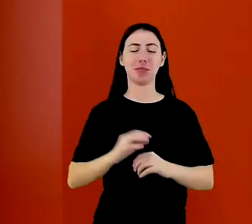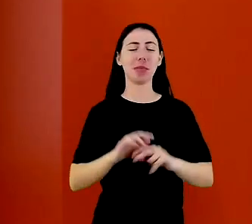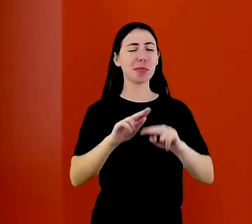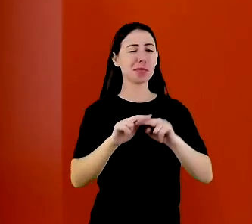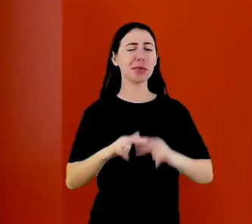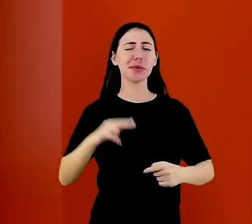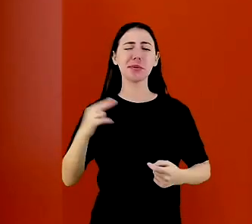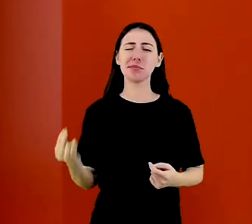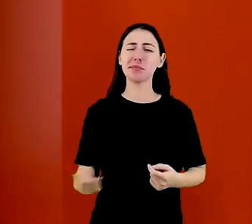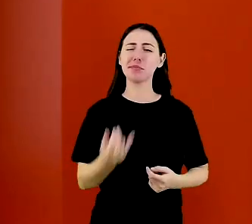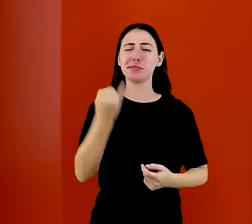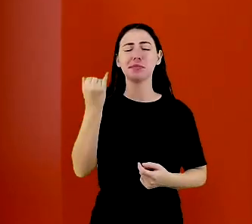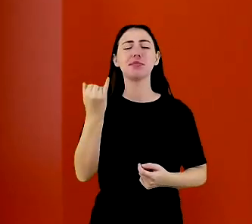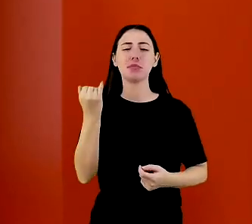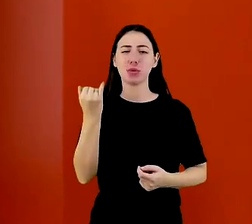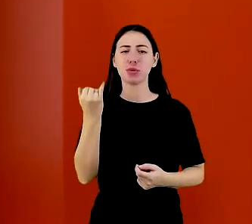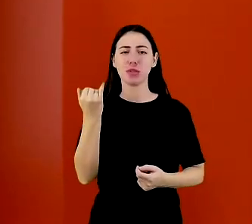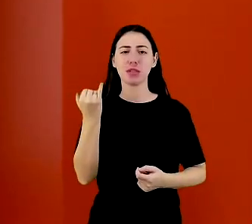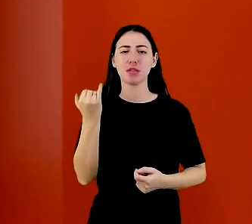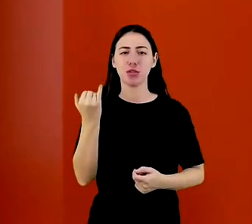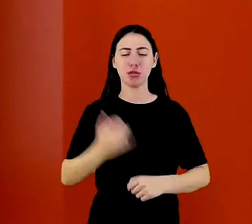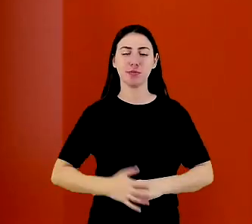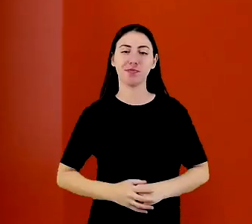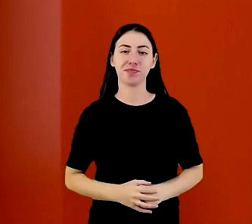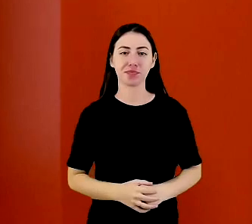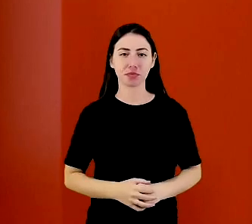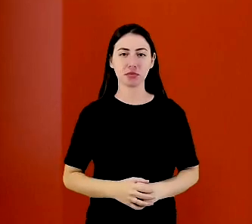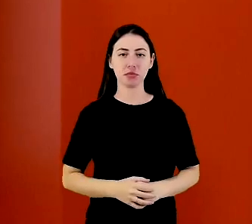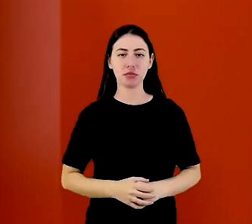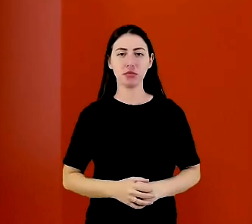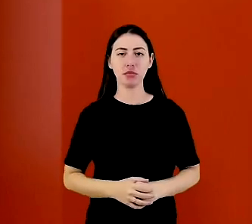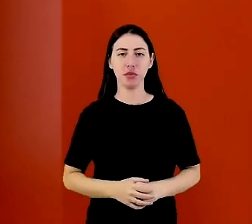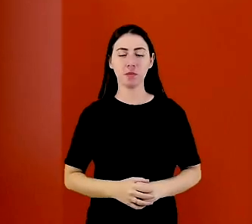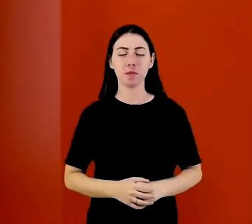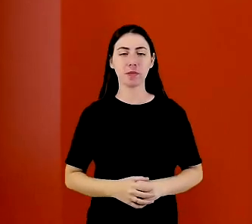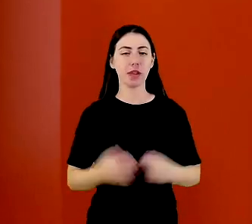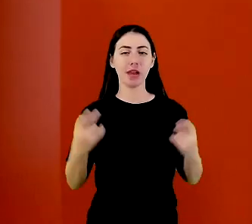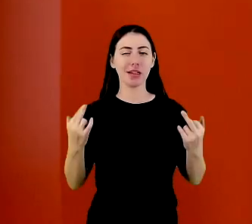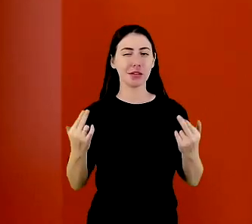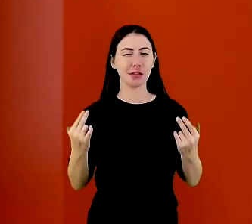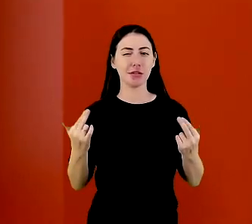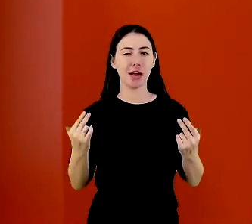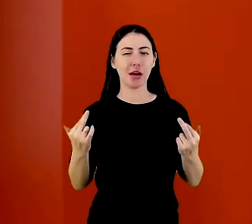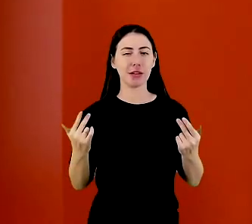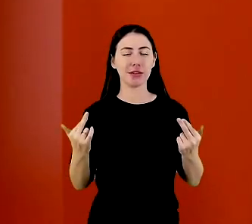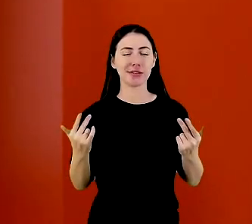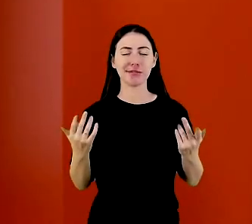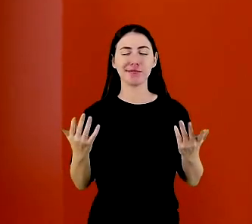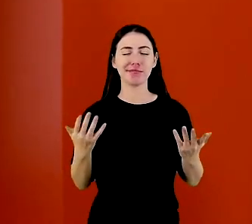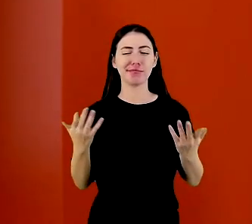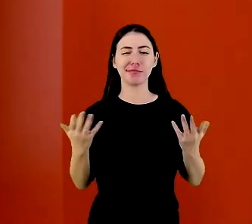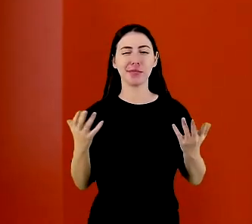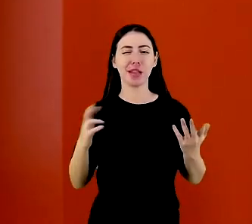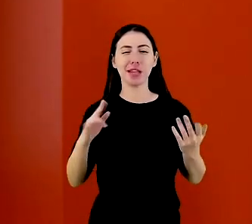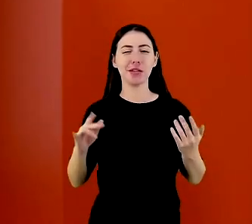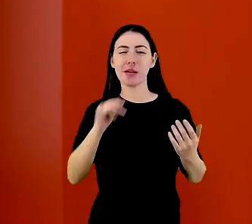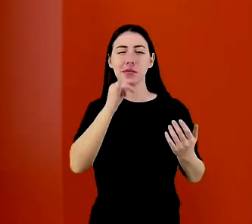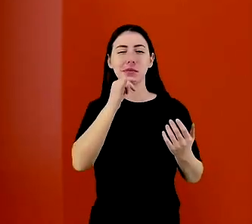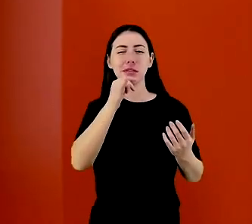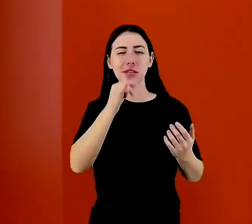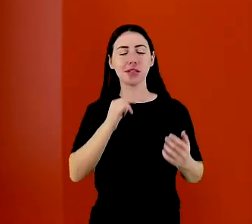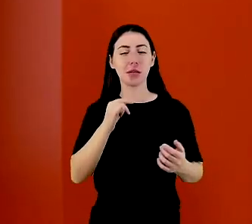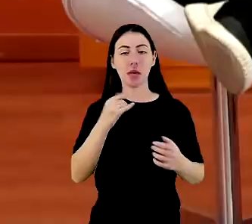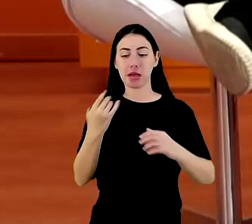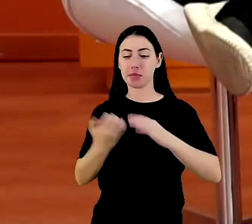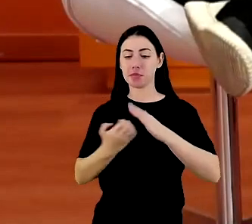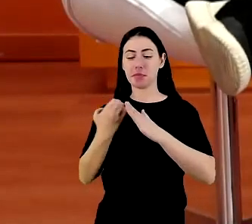que a gente fala, né? O lado não é mais... Não é aquela, não é um clichê falar assim, uma empresa customer-centric.